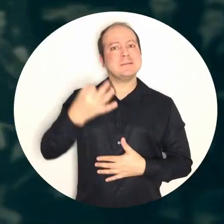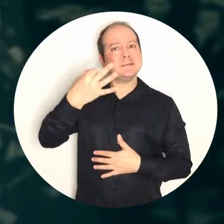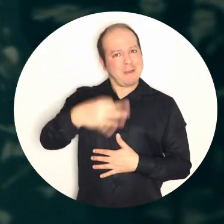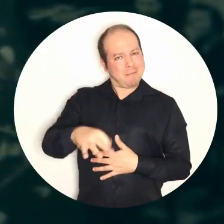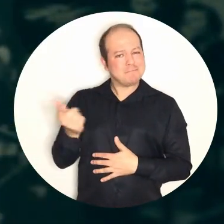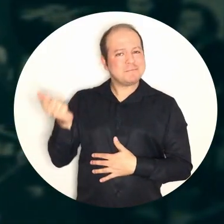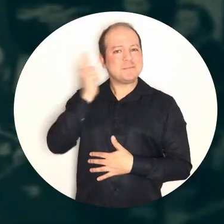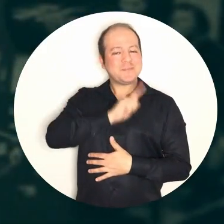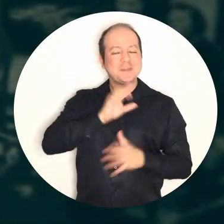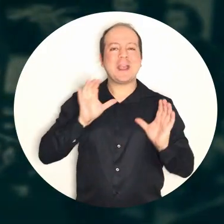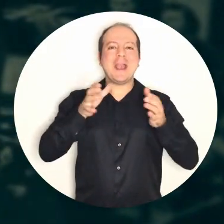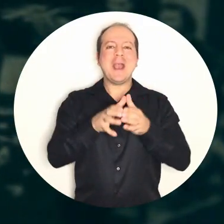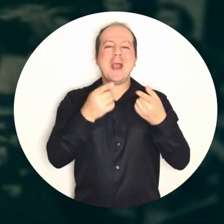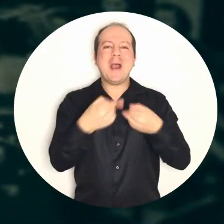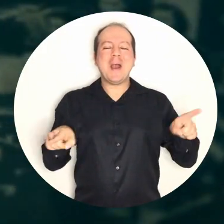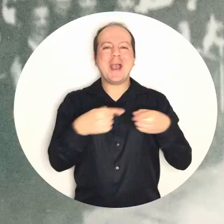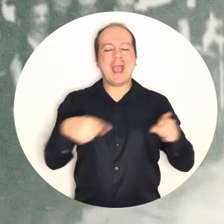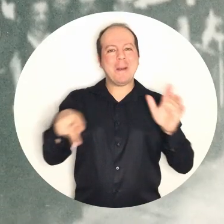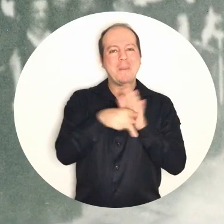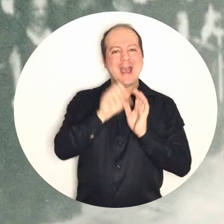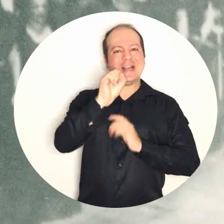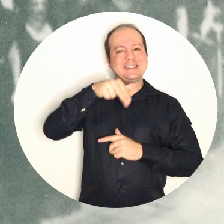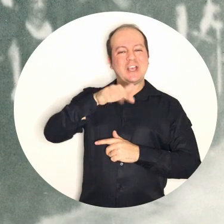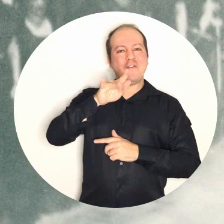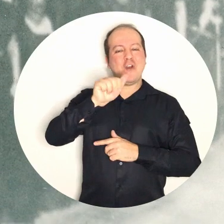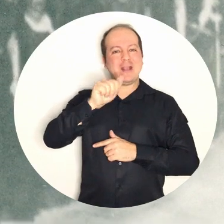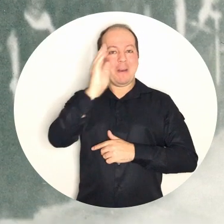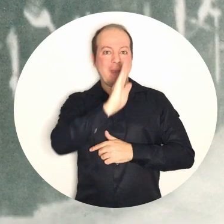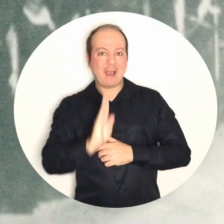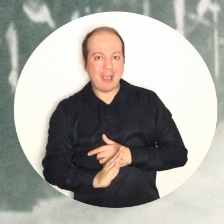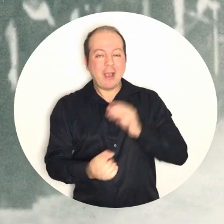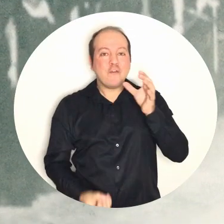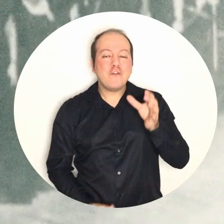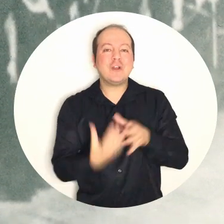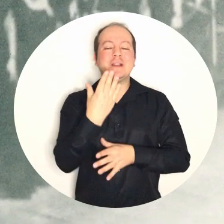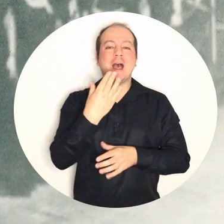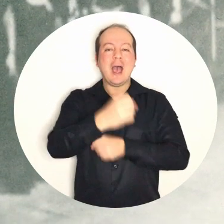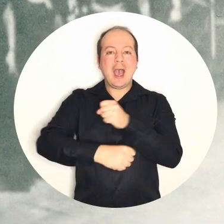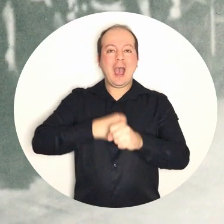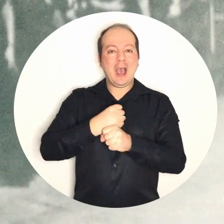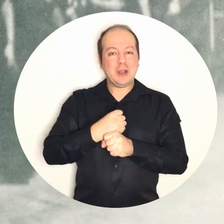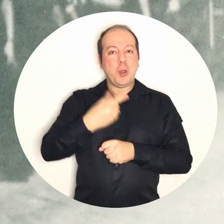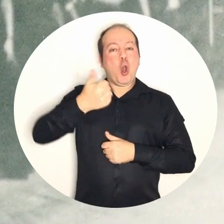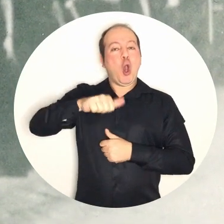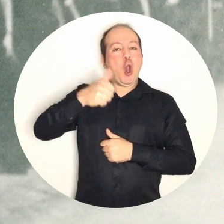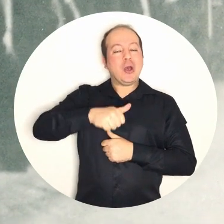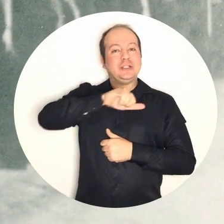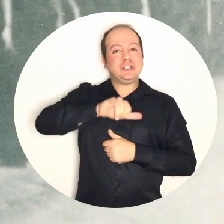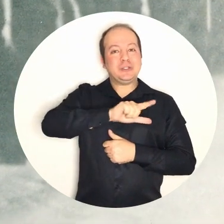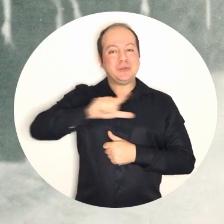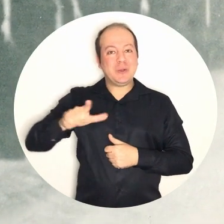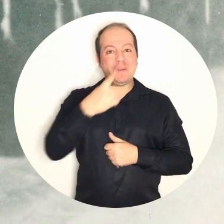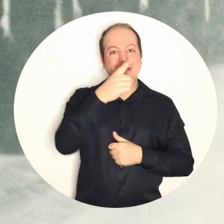E não é que deu certo? A Orquestra Sinfônica Brasileira foi fundada precisamente em 11 de julho